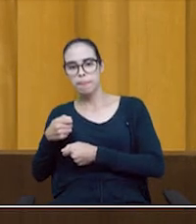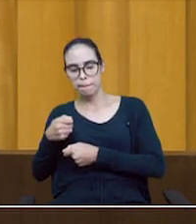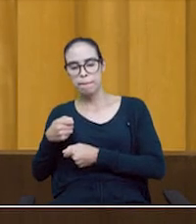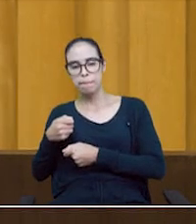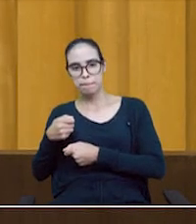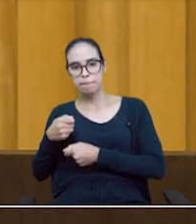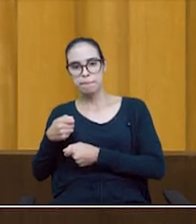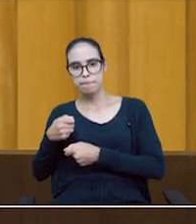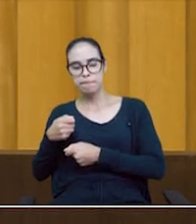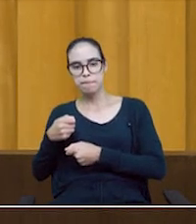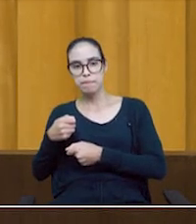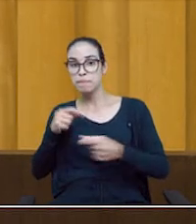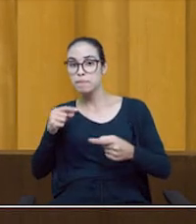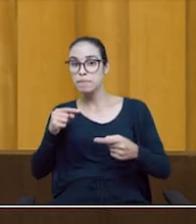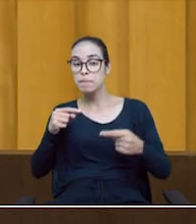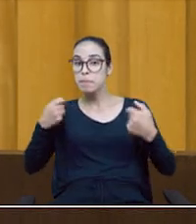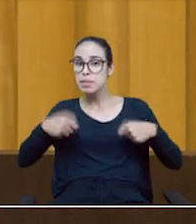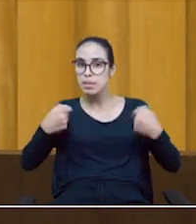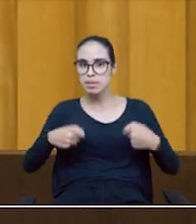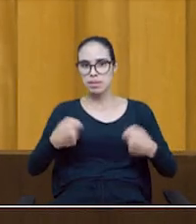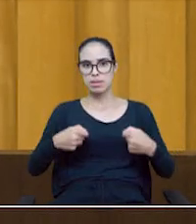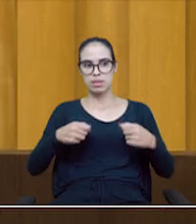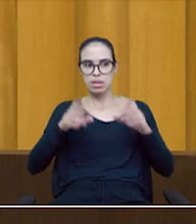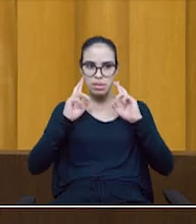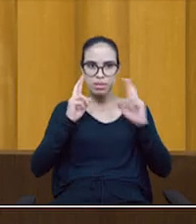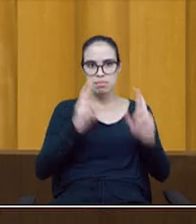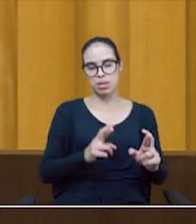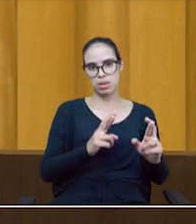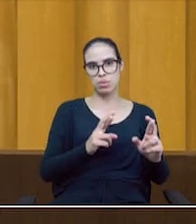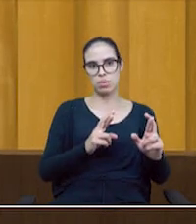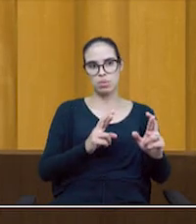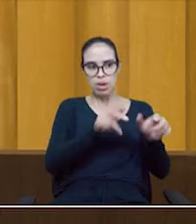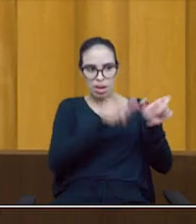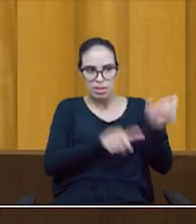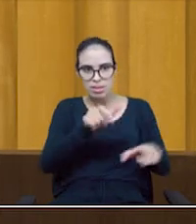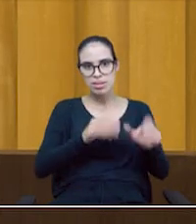na relação entre cidadania e jurisdição.